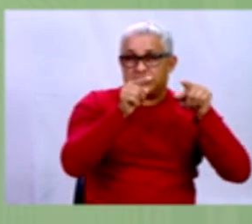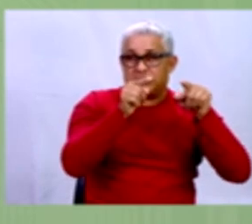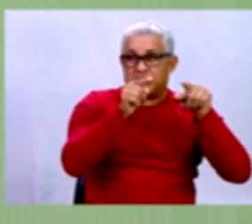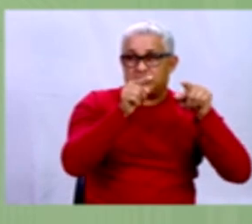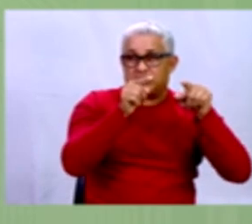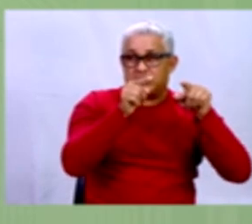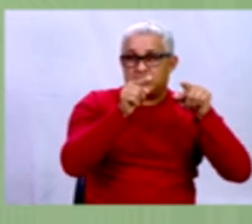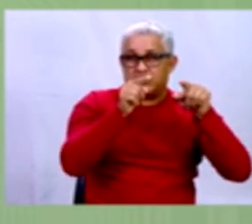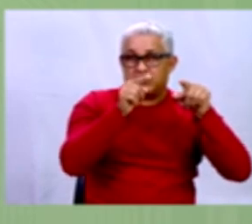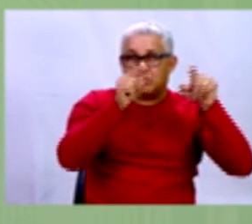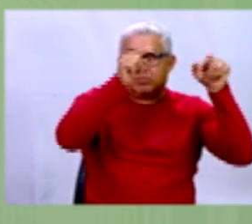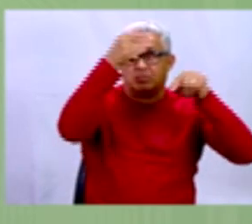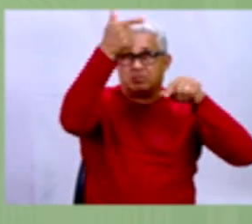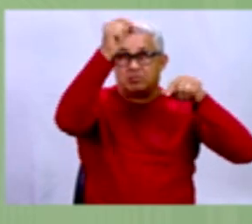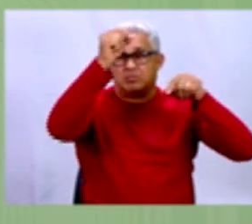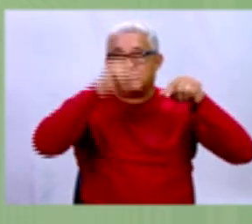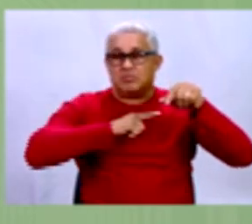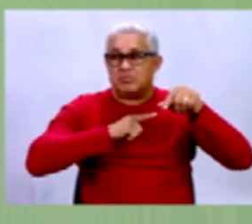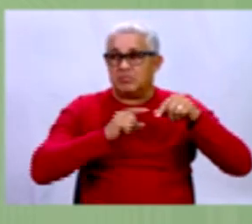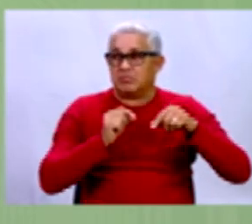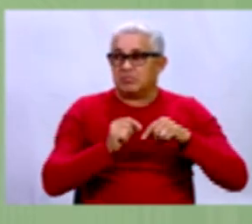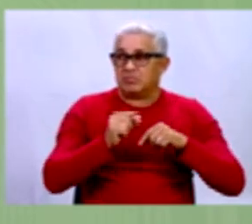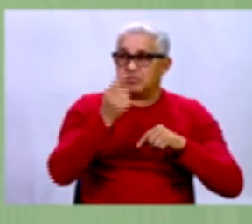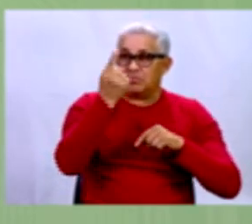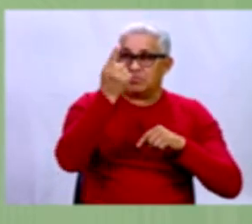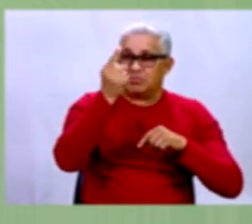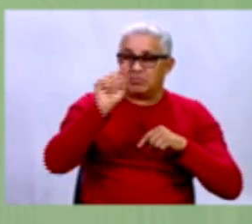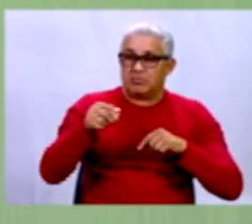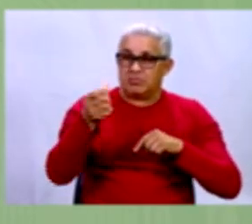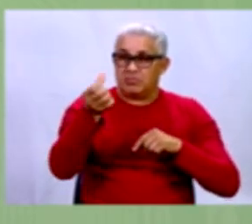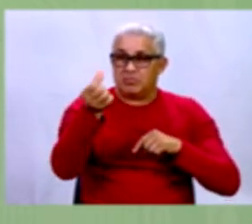1,025 elevado a 20, a gente tem